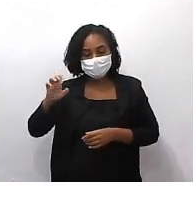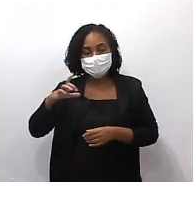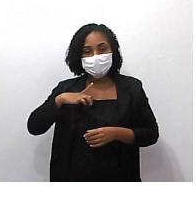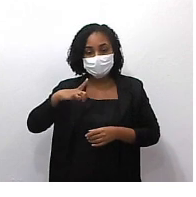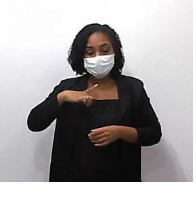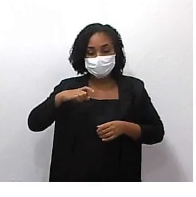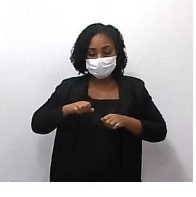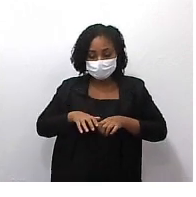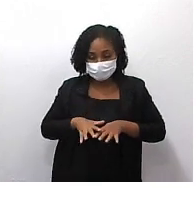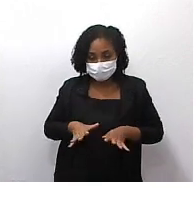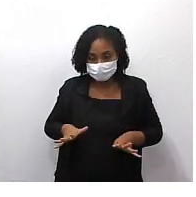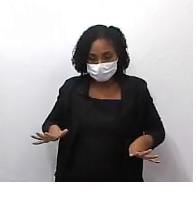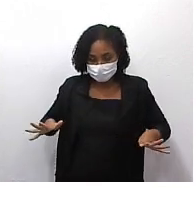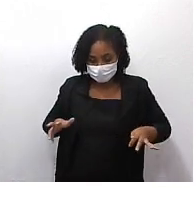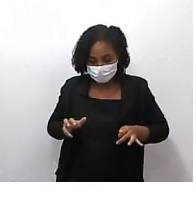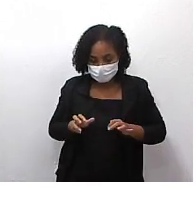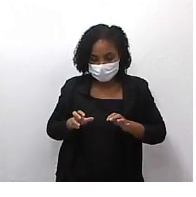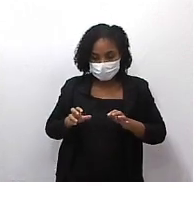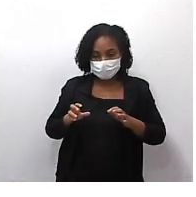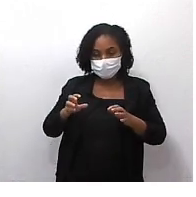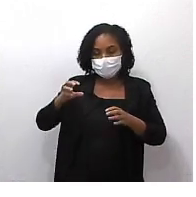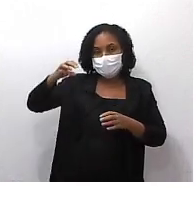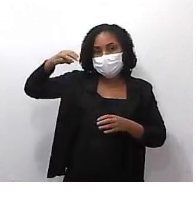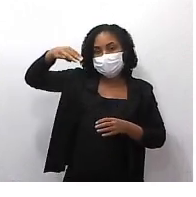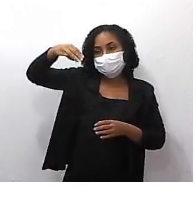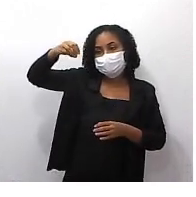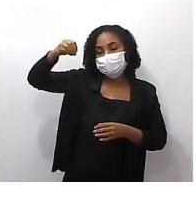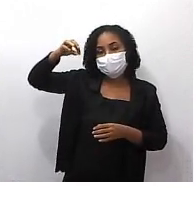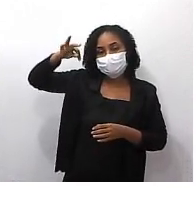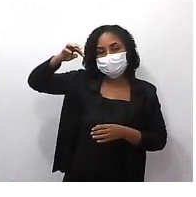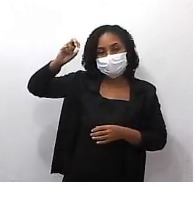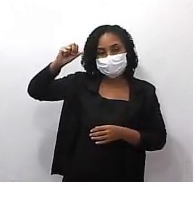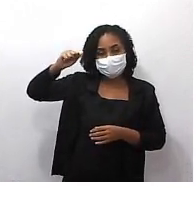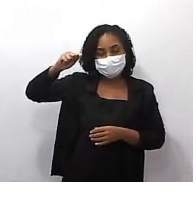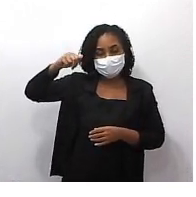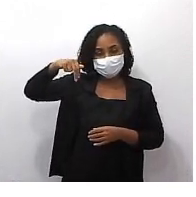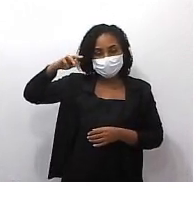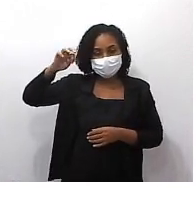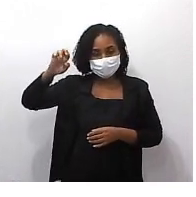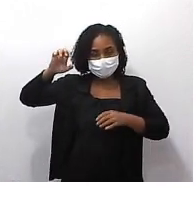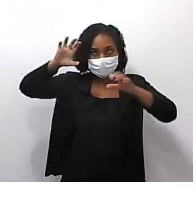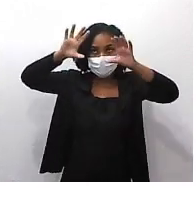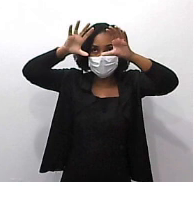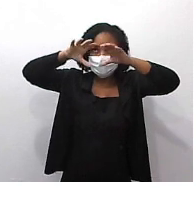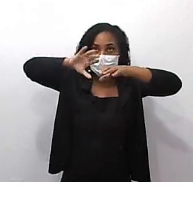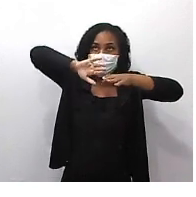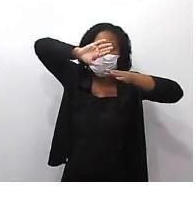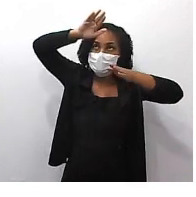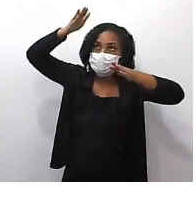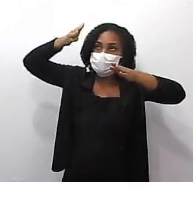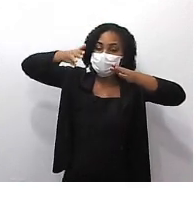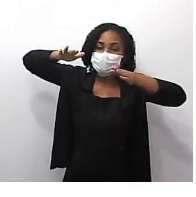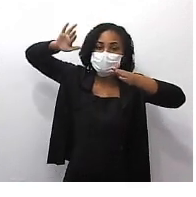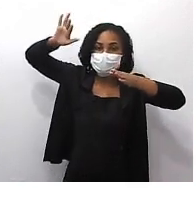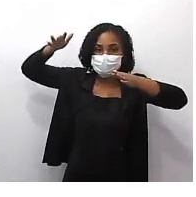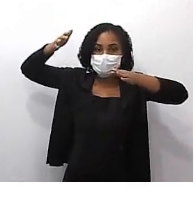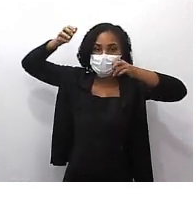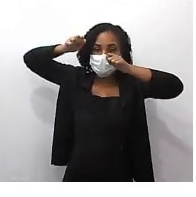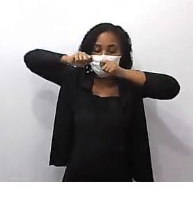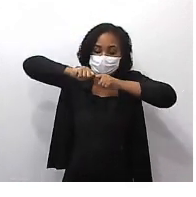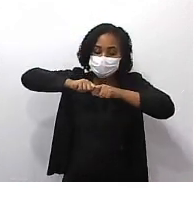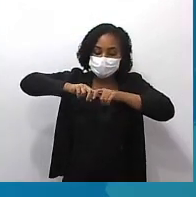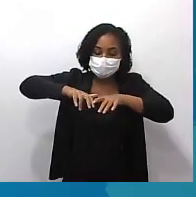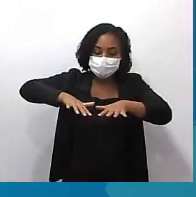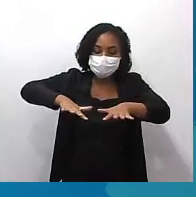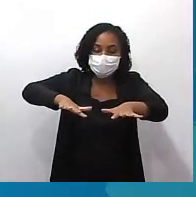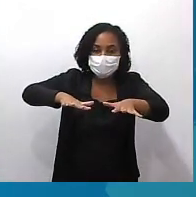correm de montante a jusante, Bom, em montante eu tenho as nascentes. As nascentes dos rios, elas podem